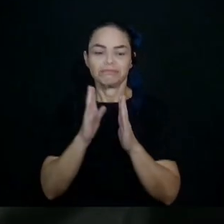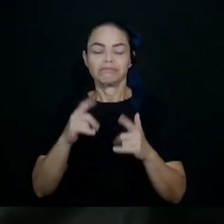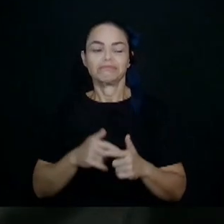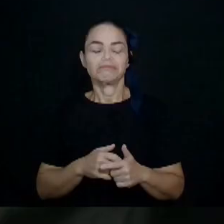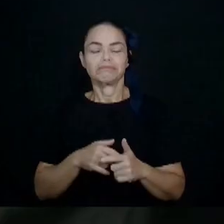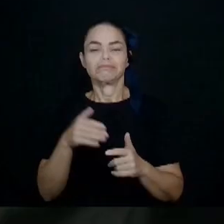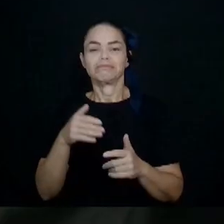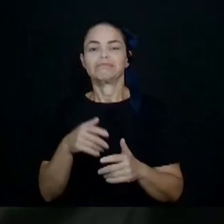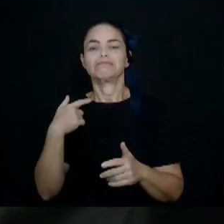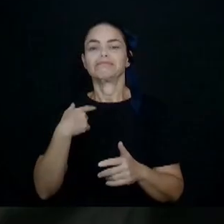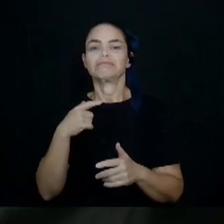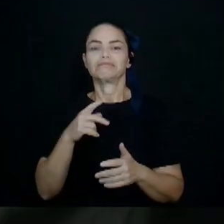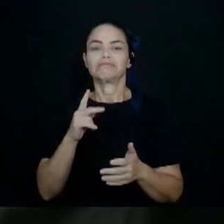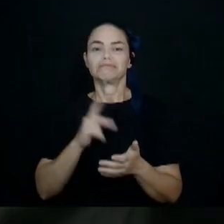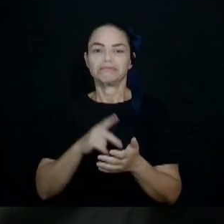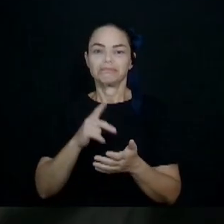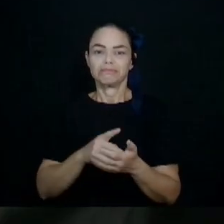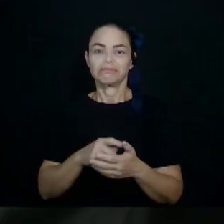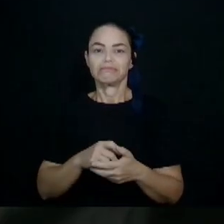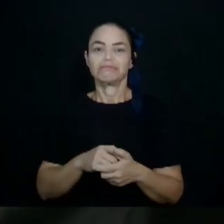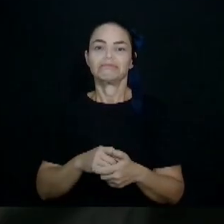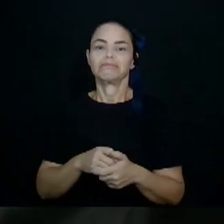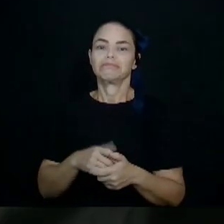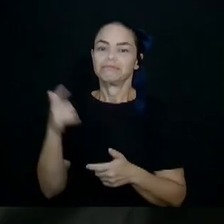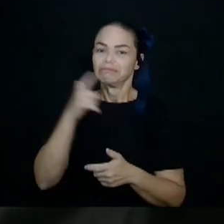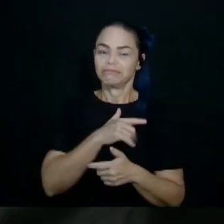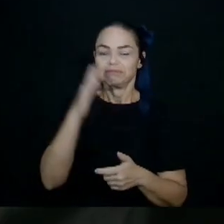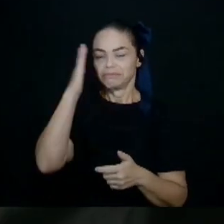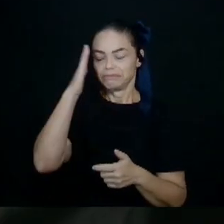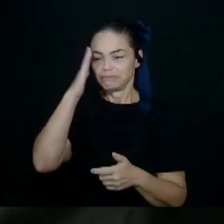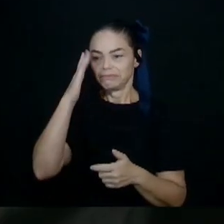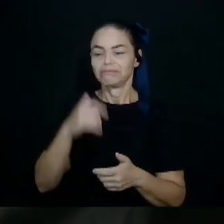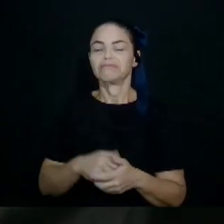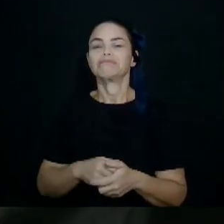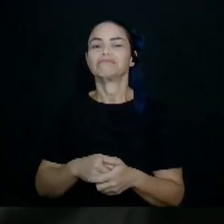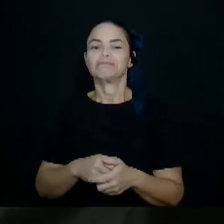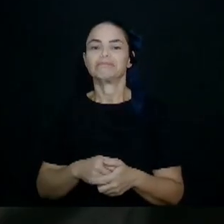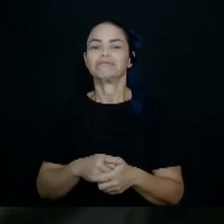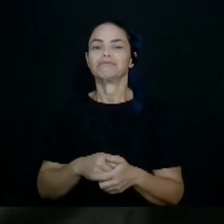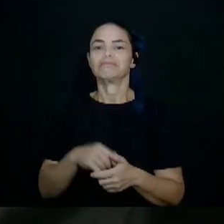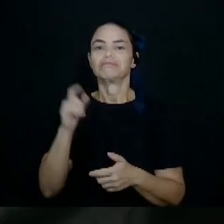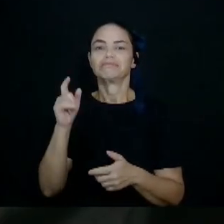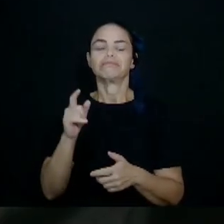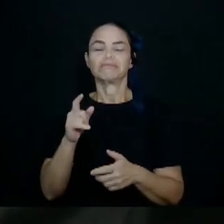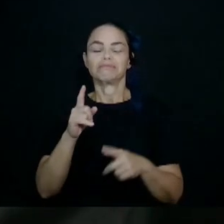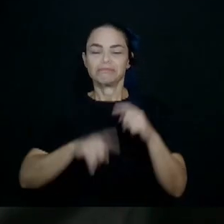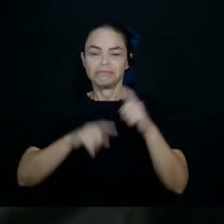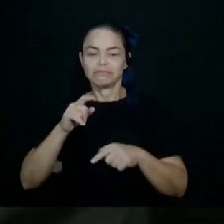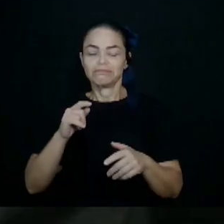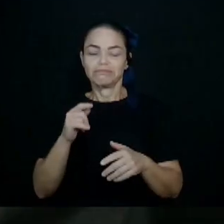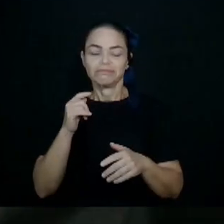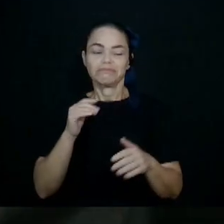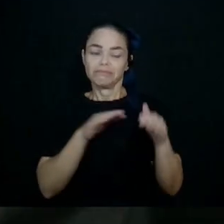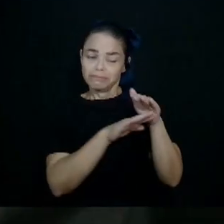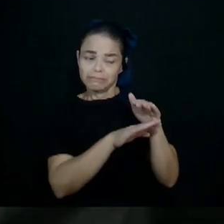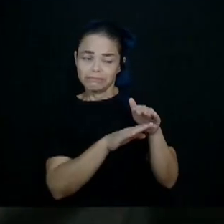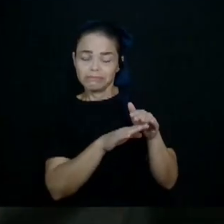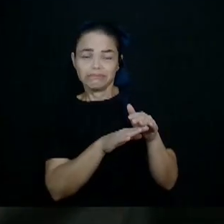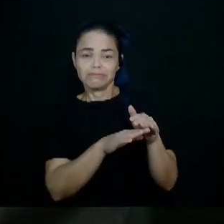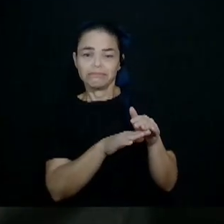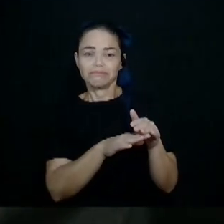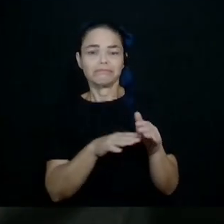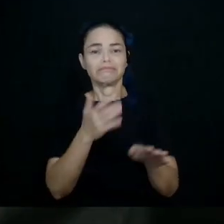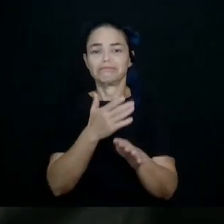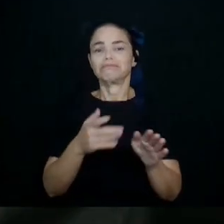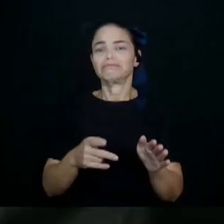de repente, conseguir entender que aquele objeto que está guardado não faz mais parte da gente,